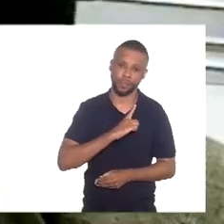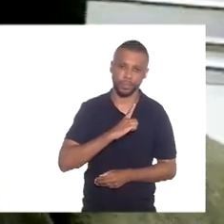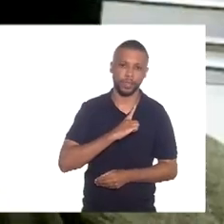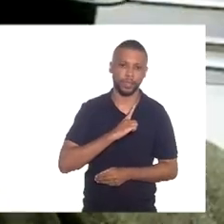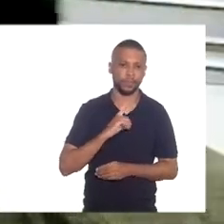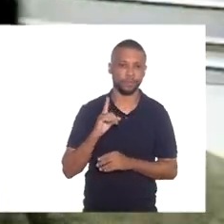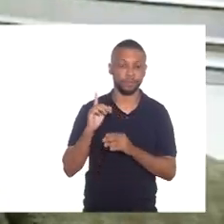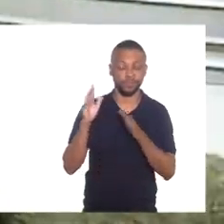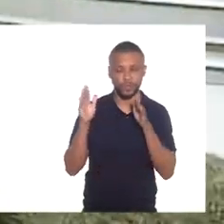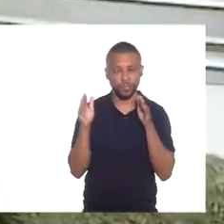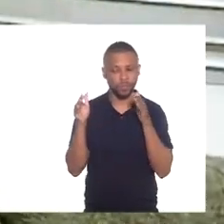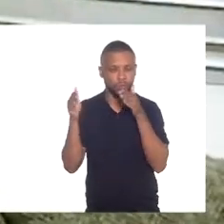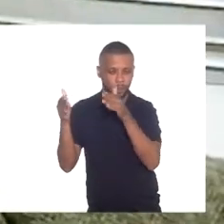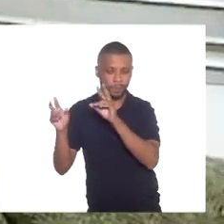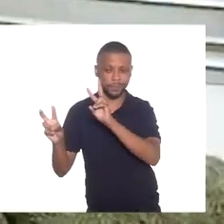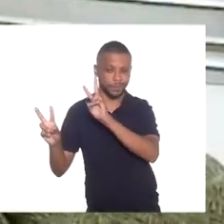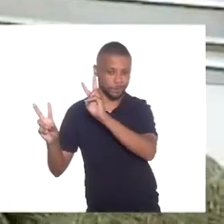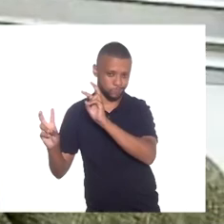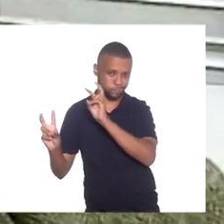da citada